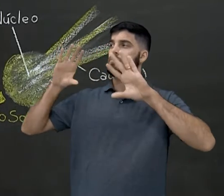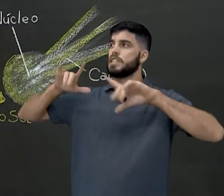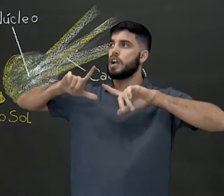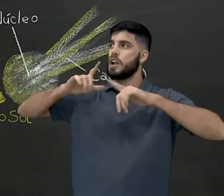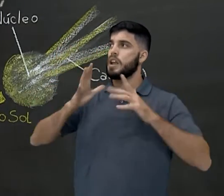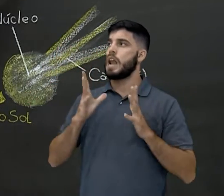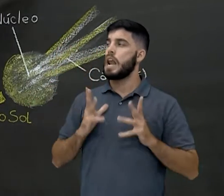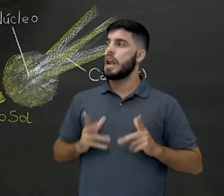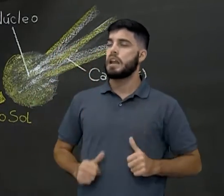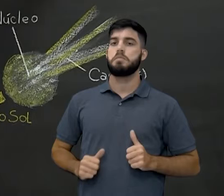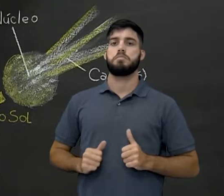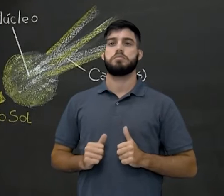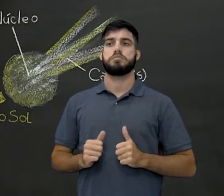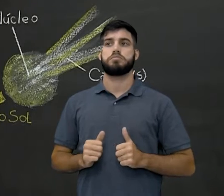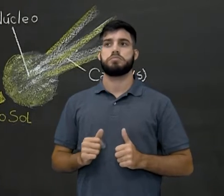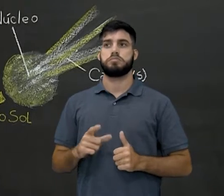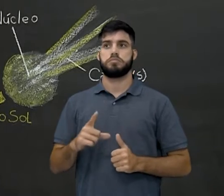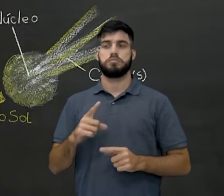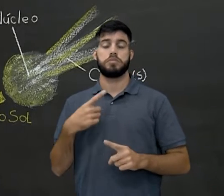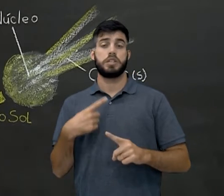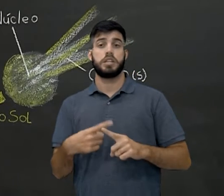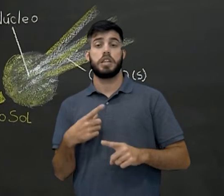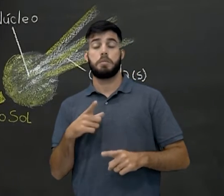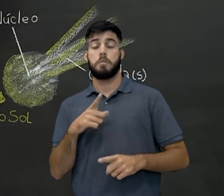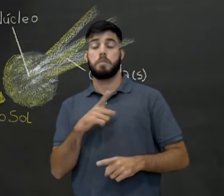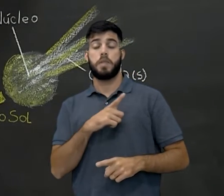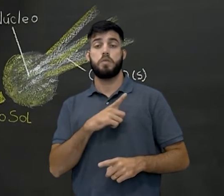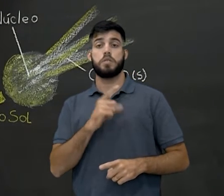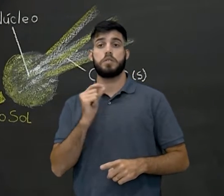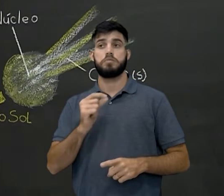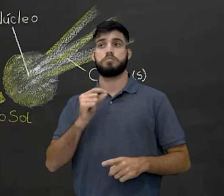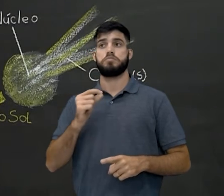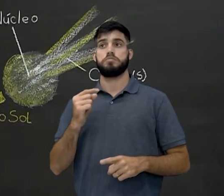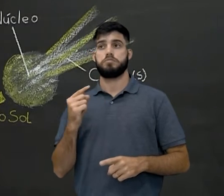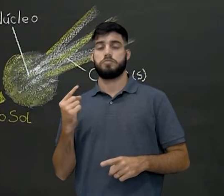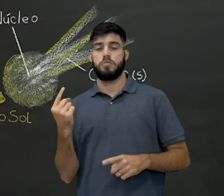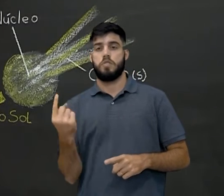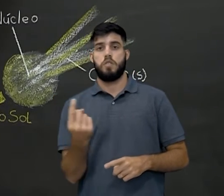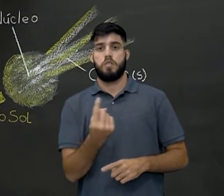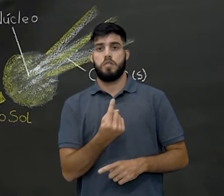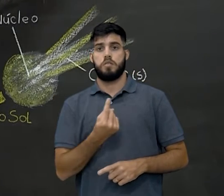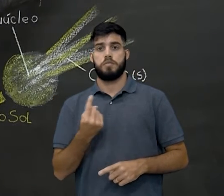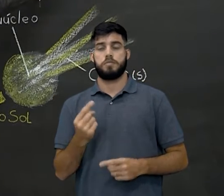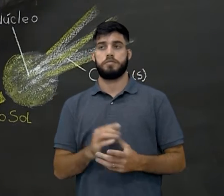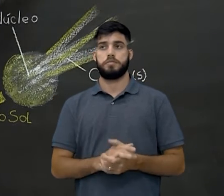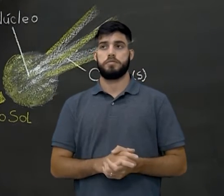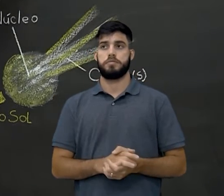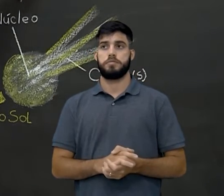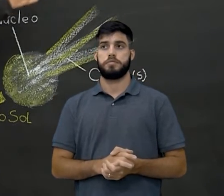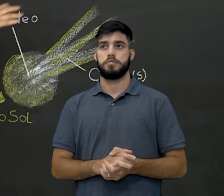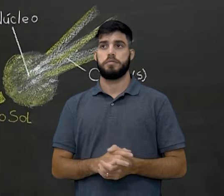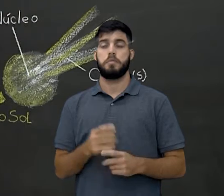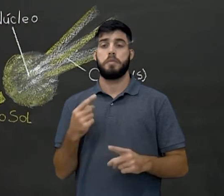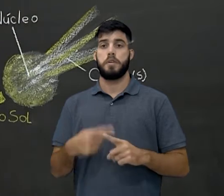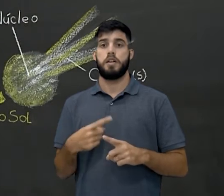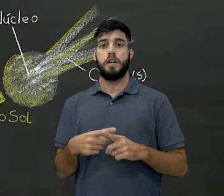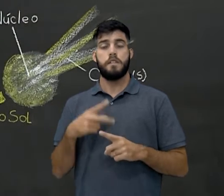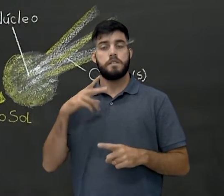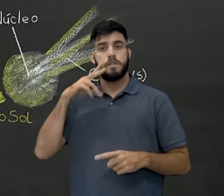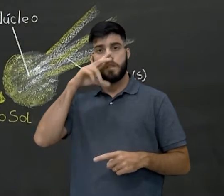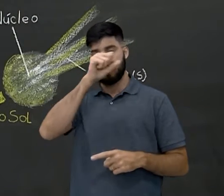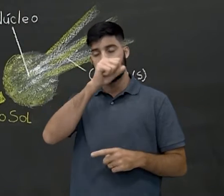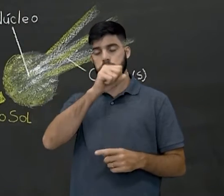esse formato elíptico e há um movimento devido justamente à força gravitacional. Essa não